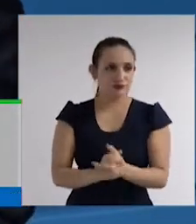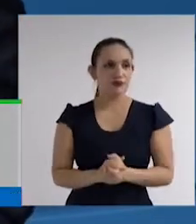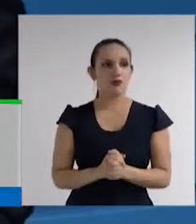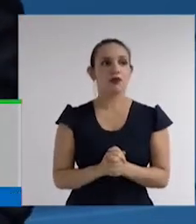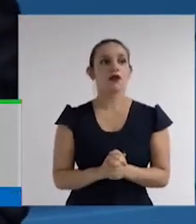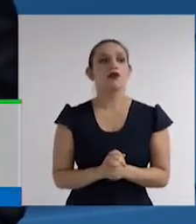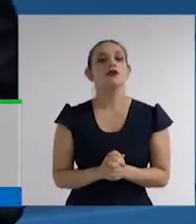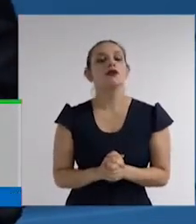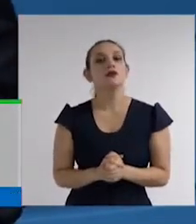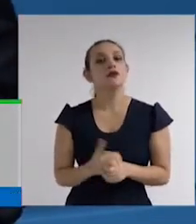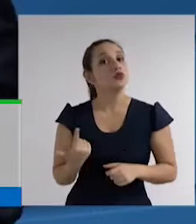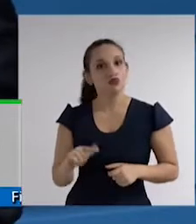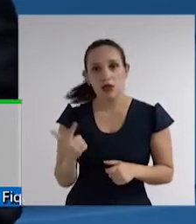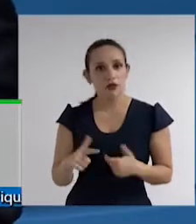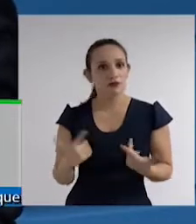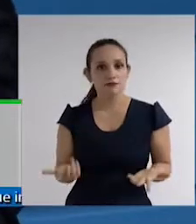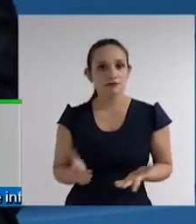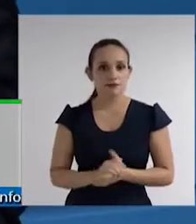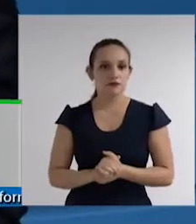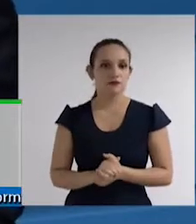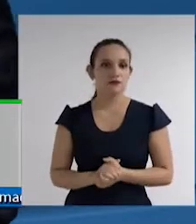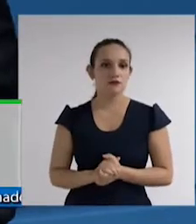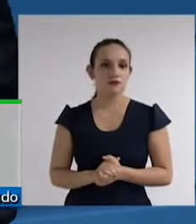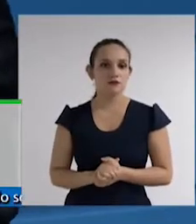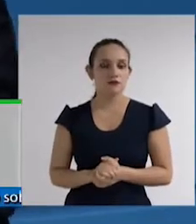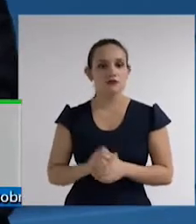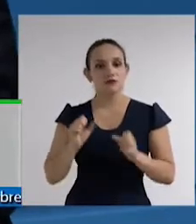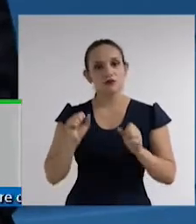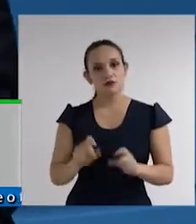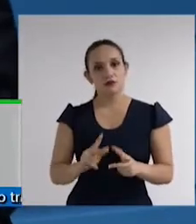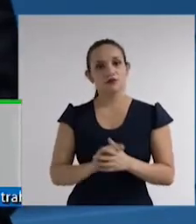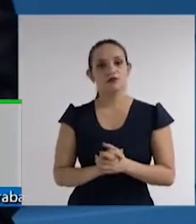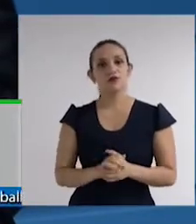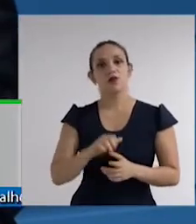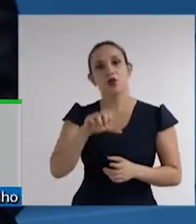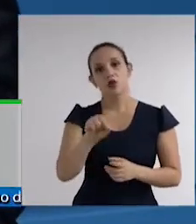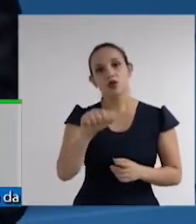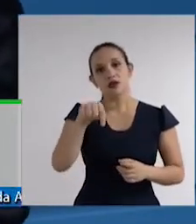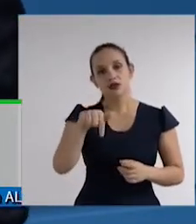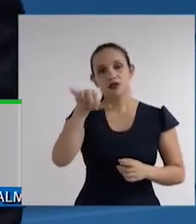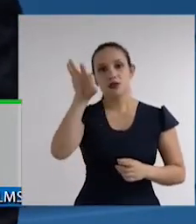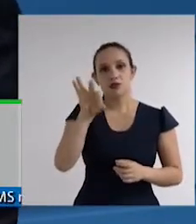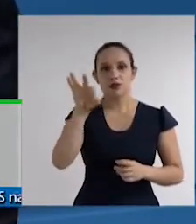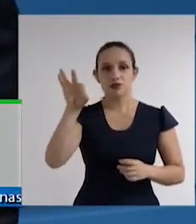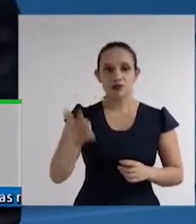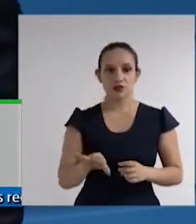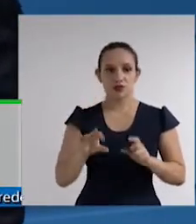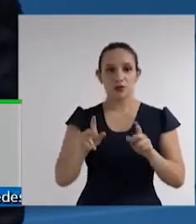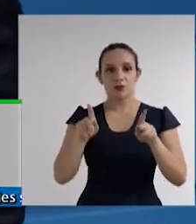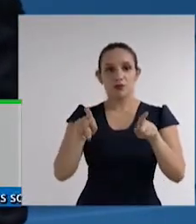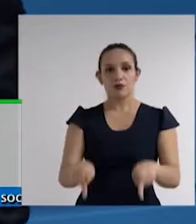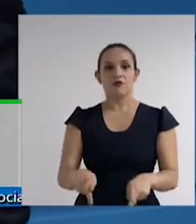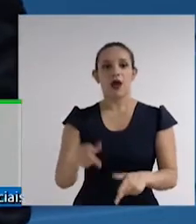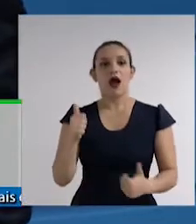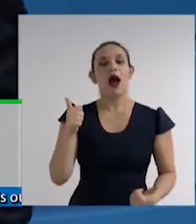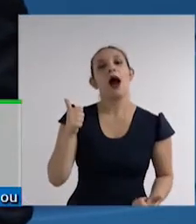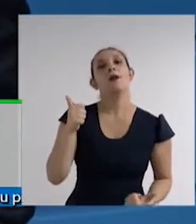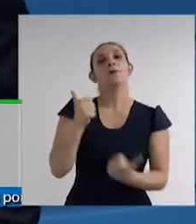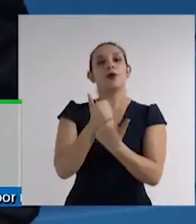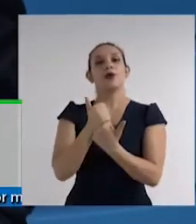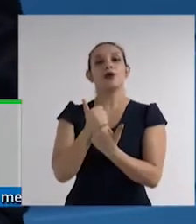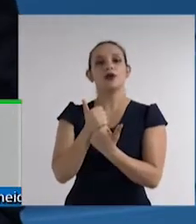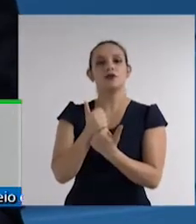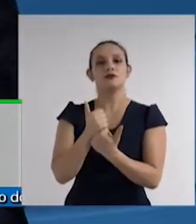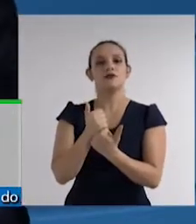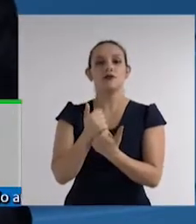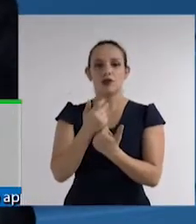estamos aqui, quando houve a população, 87% da população apoia a paralisação.